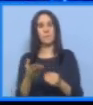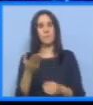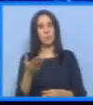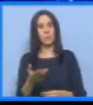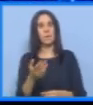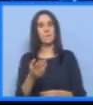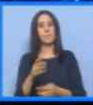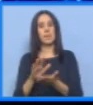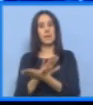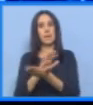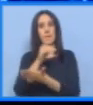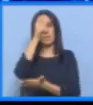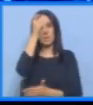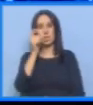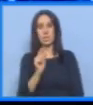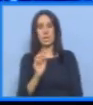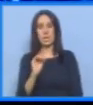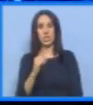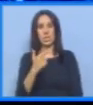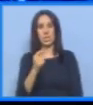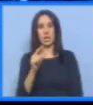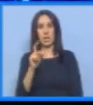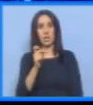a revista Estela, que foi fundada pelo